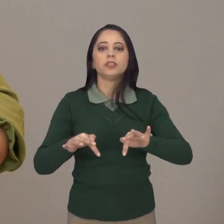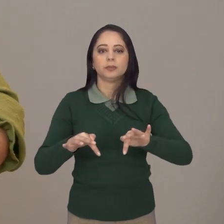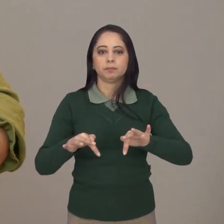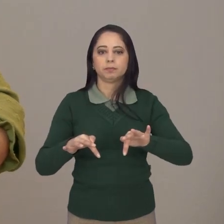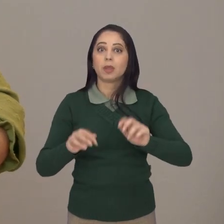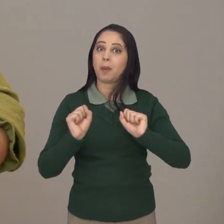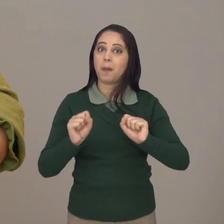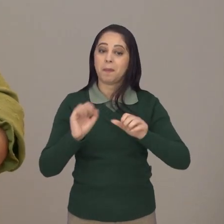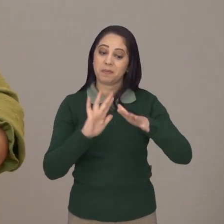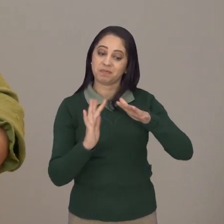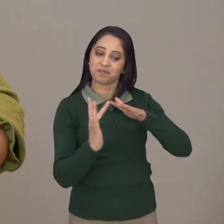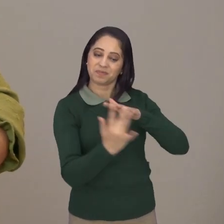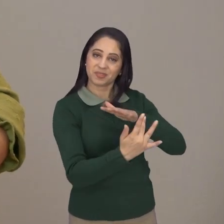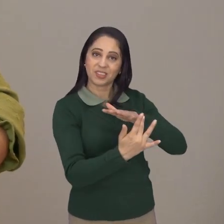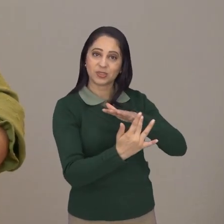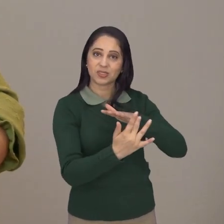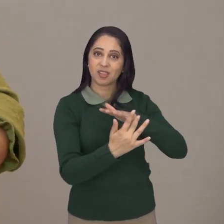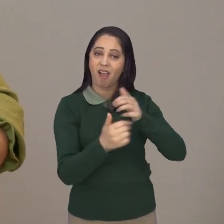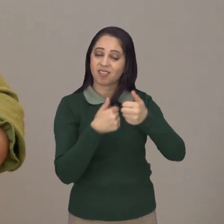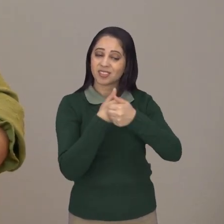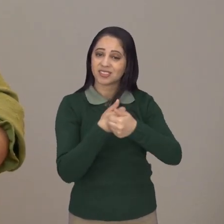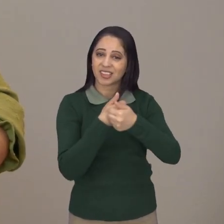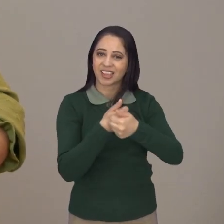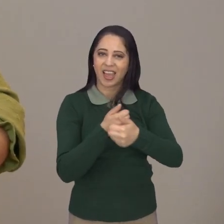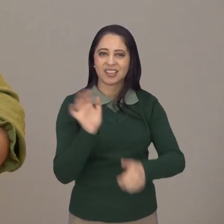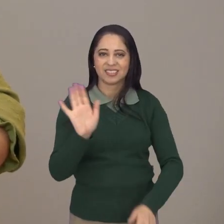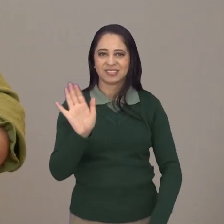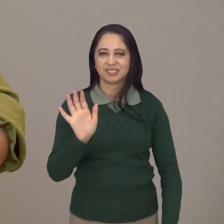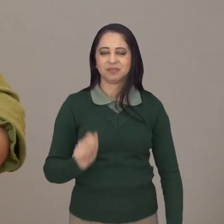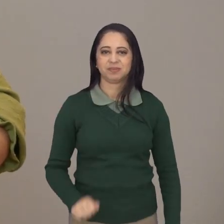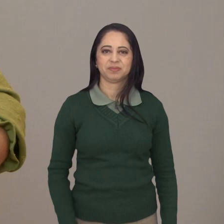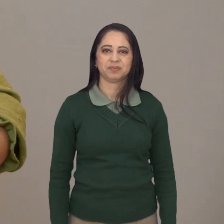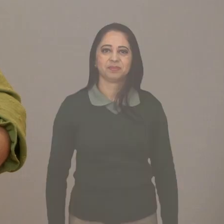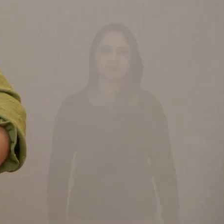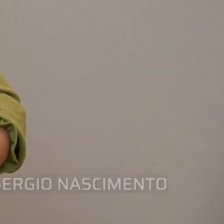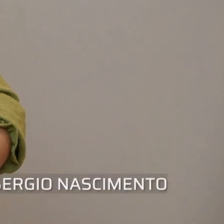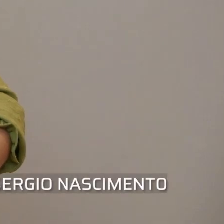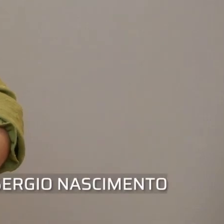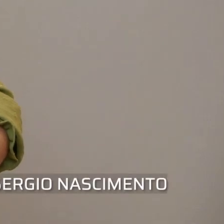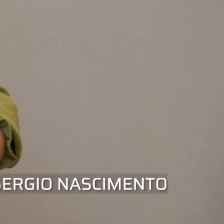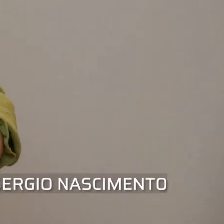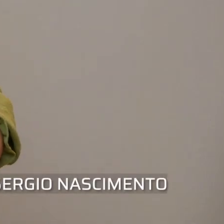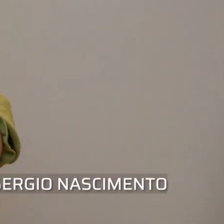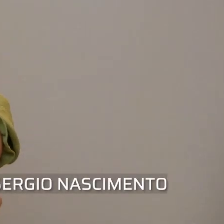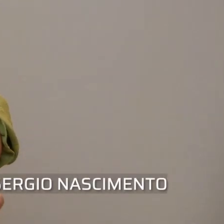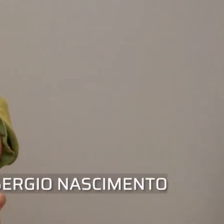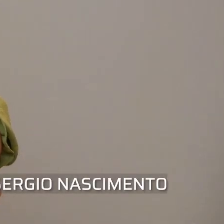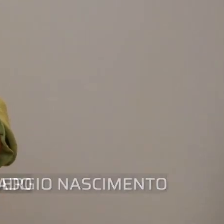aqui. Acompanhe a gente por meio das nossas redes sociais. Até a próxima!